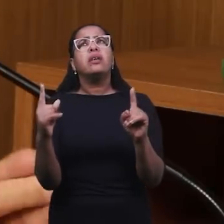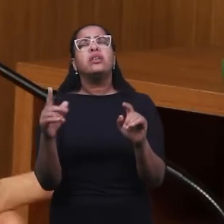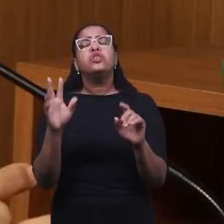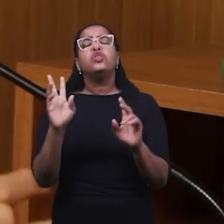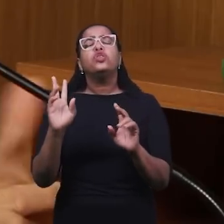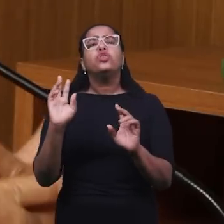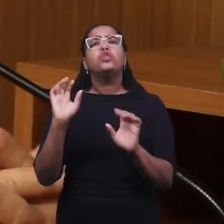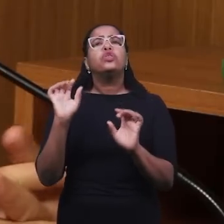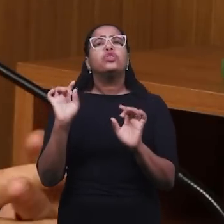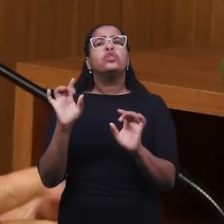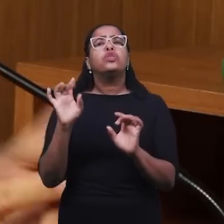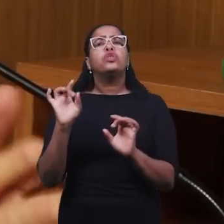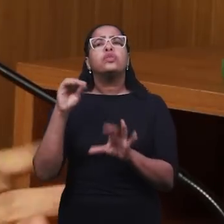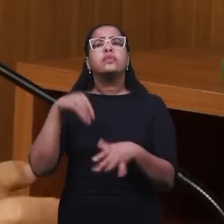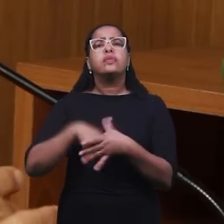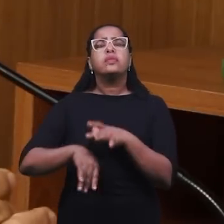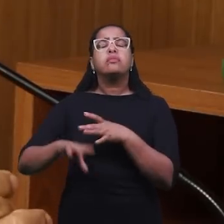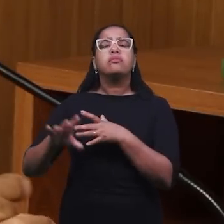como igreja.